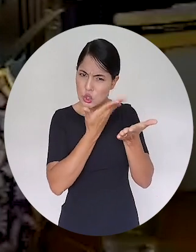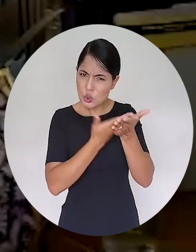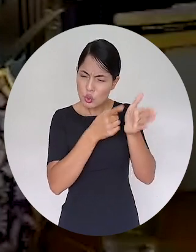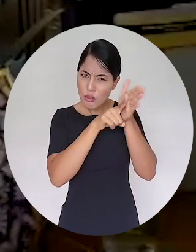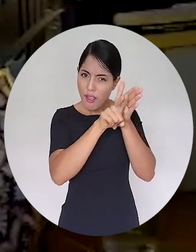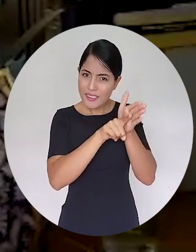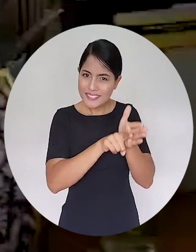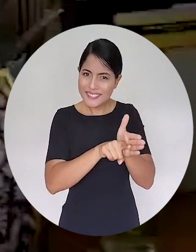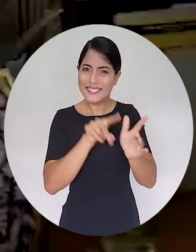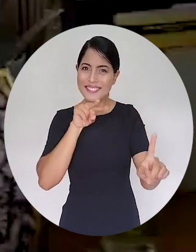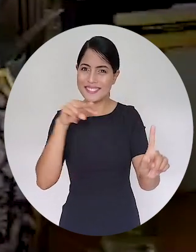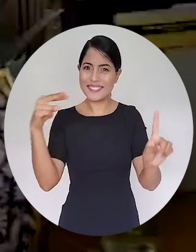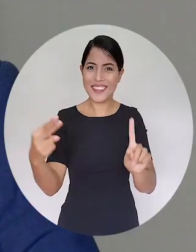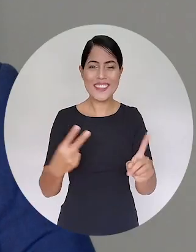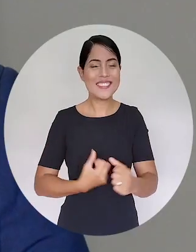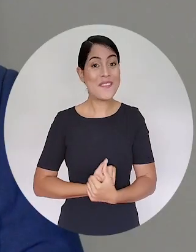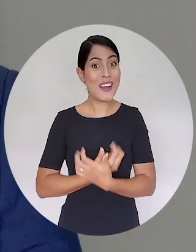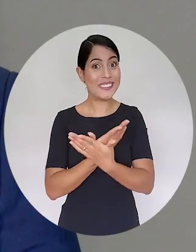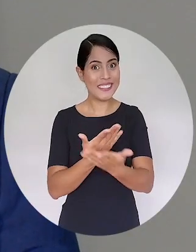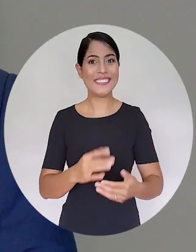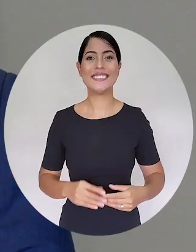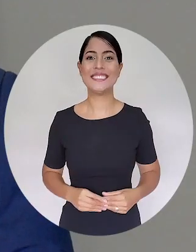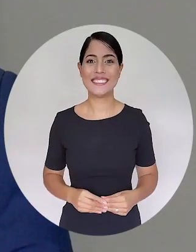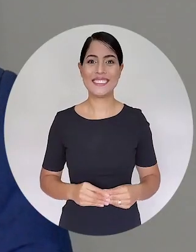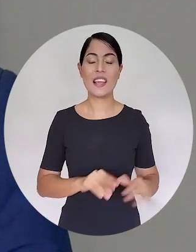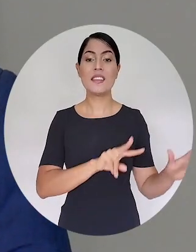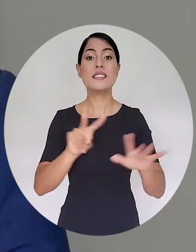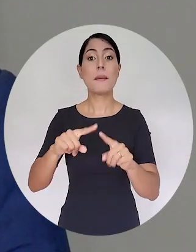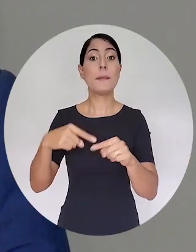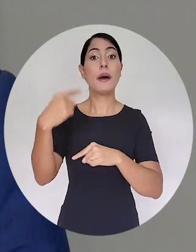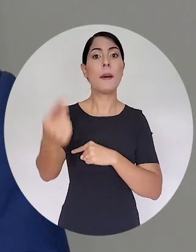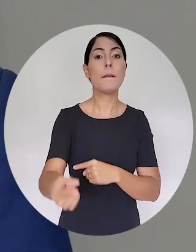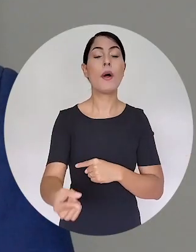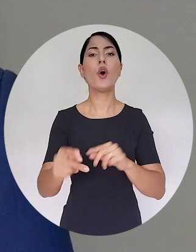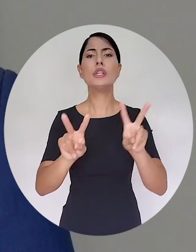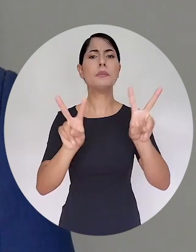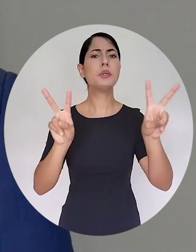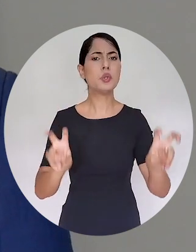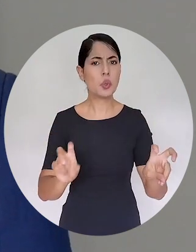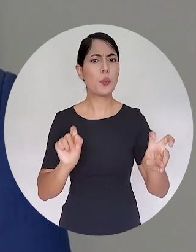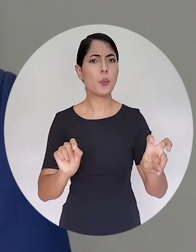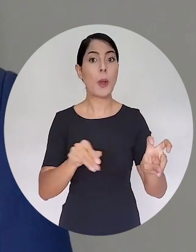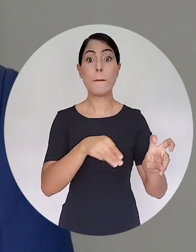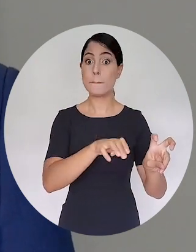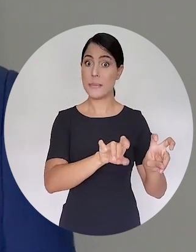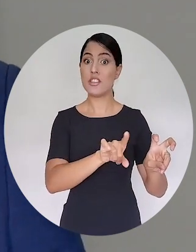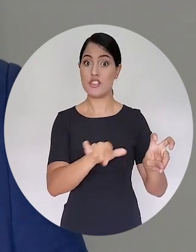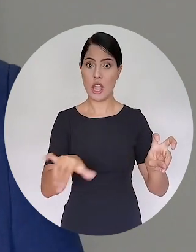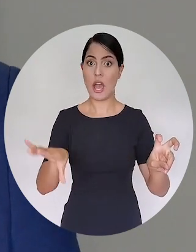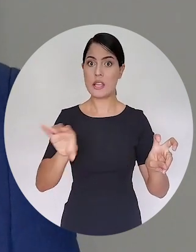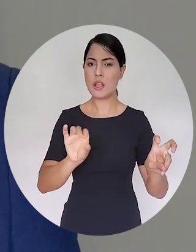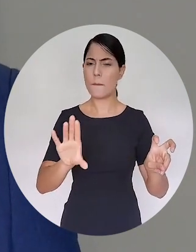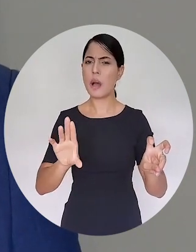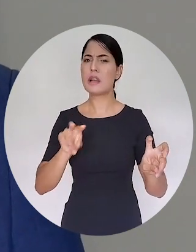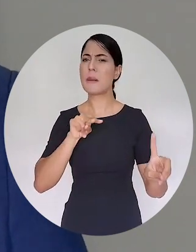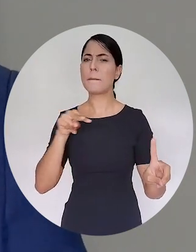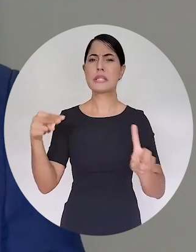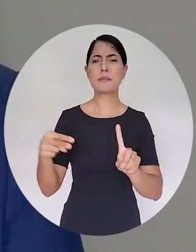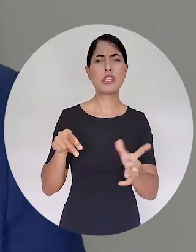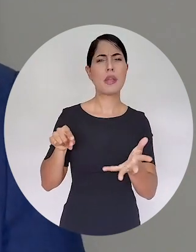se inteirar e se apaixonar. Na próxima semana, nós voltaremos a tratar aqui no programa a mediação